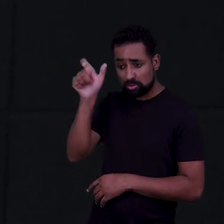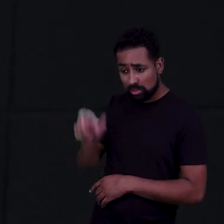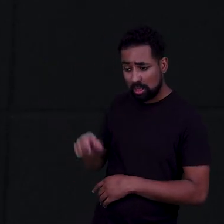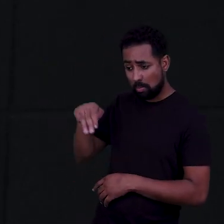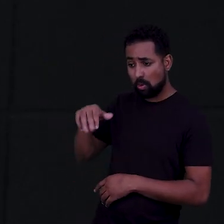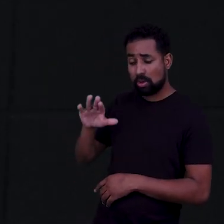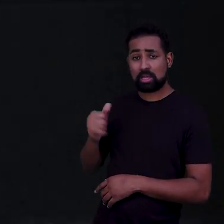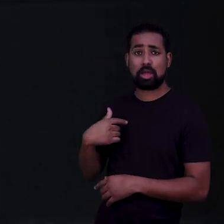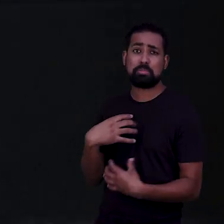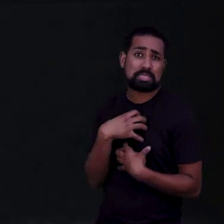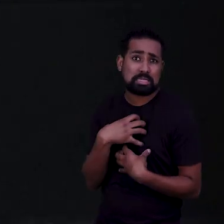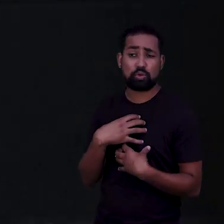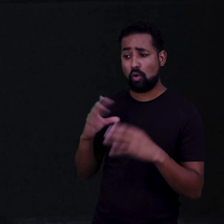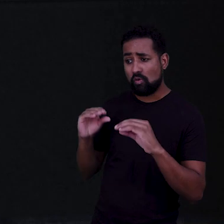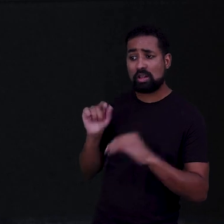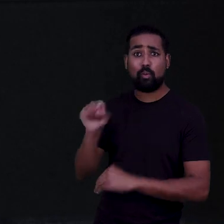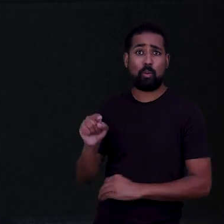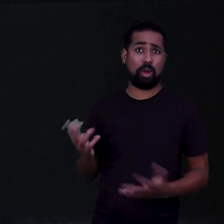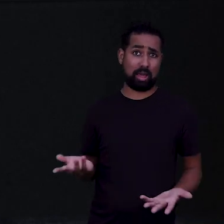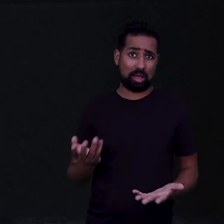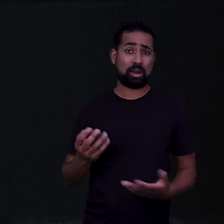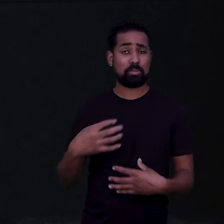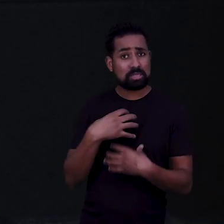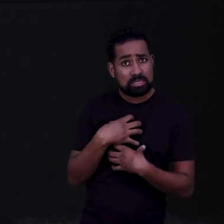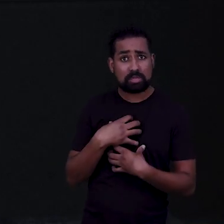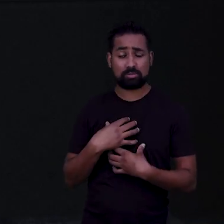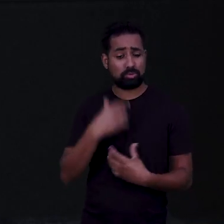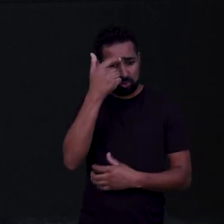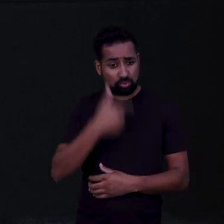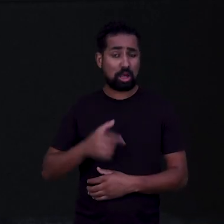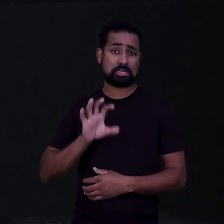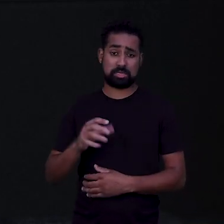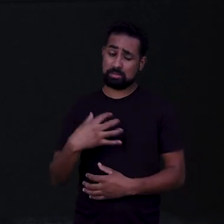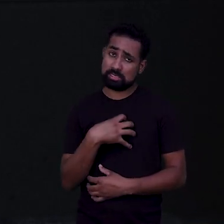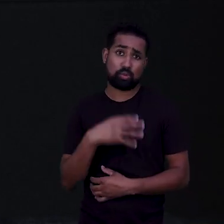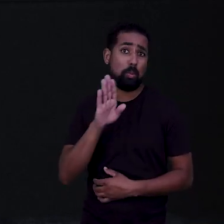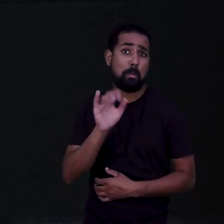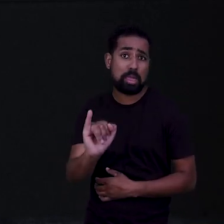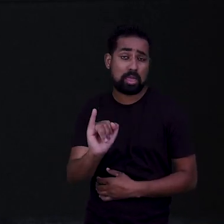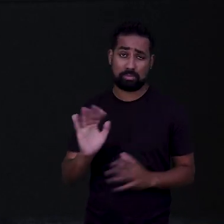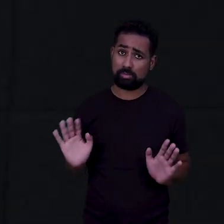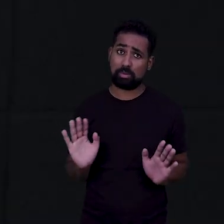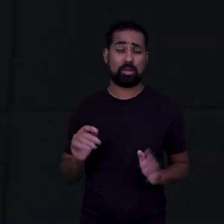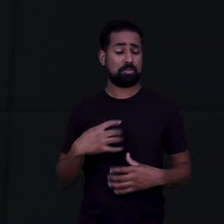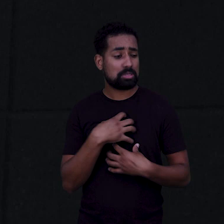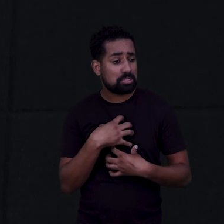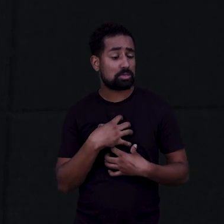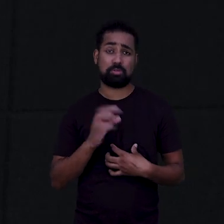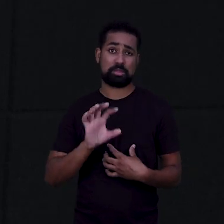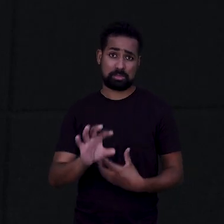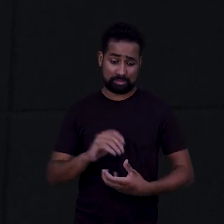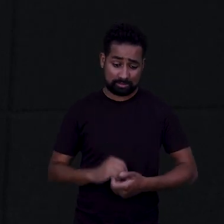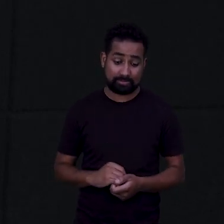da Mônica. Eu me sinto confortável dizendo que eu sou bissexual. Porque talvez